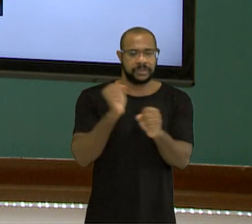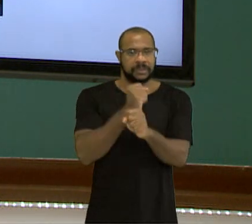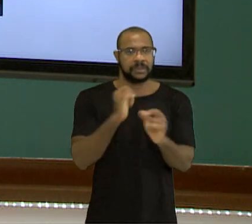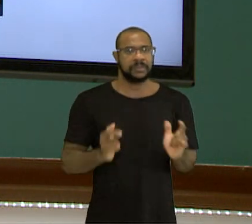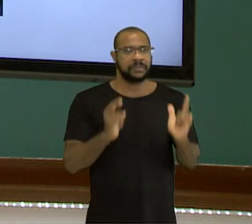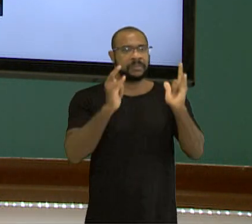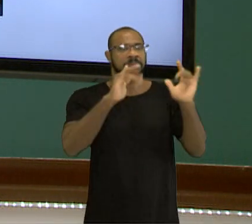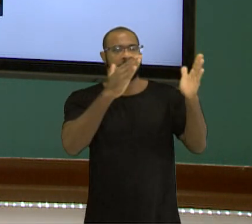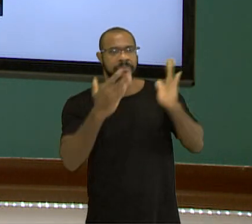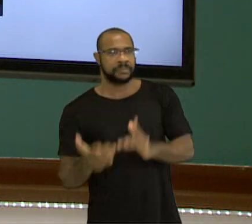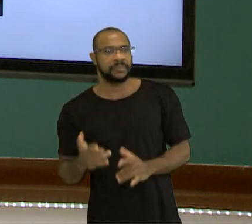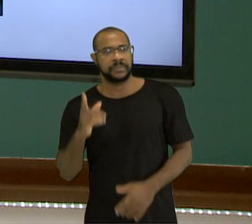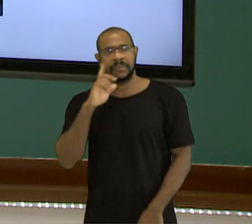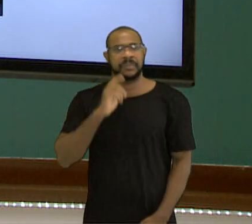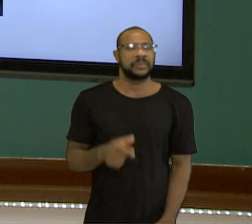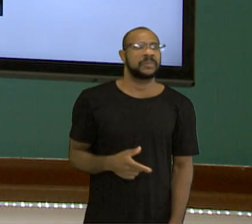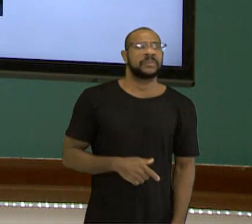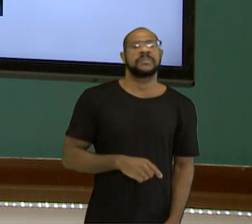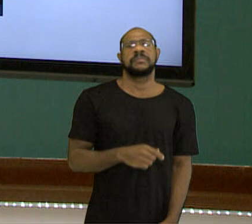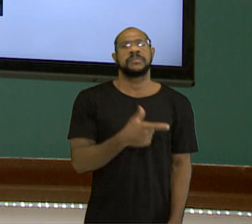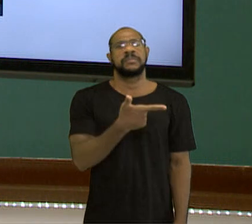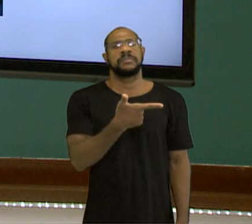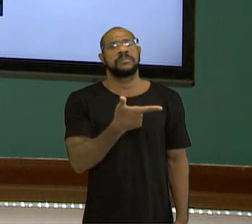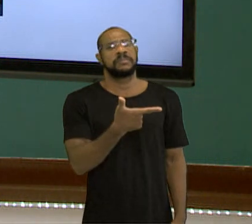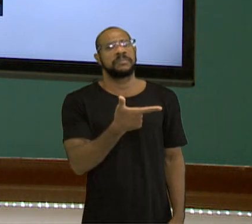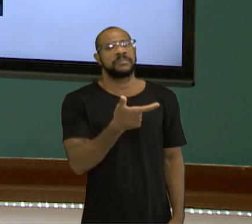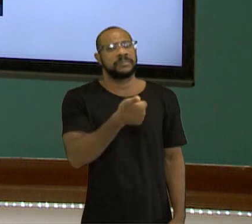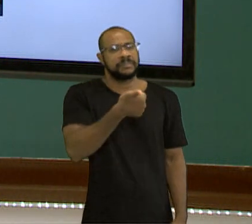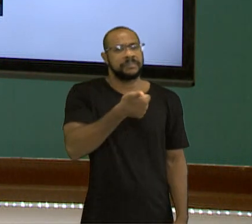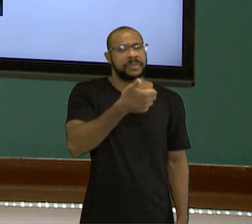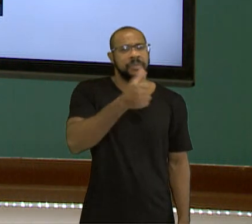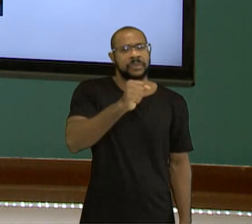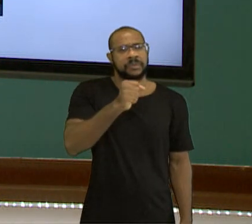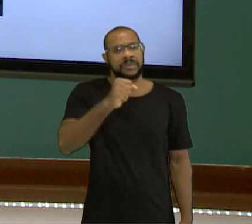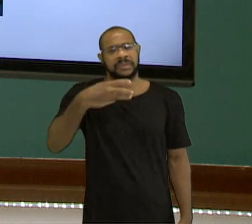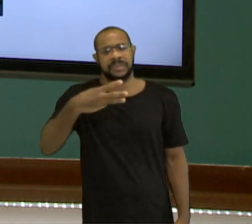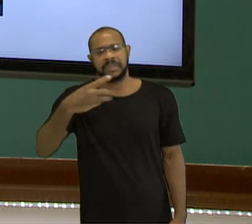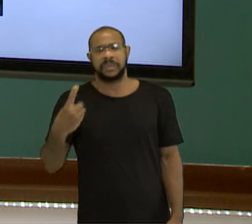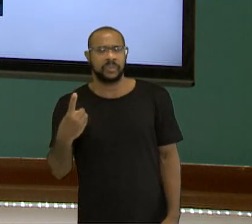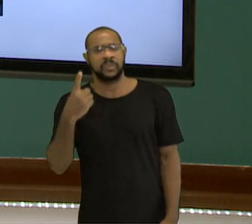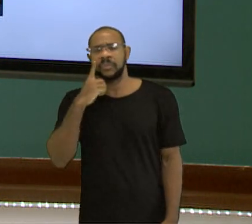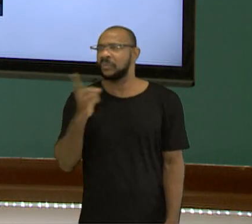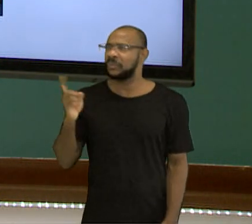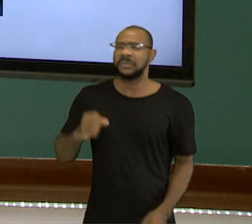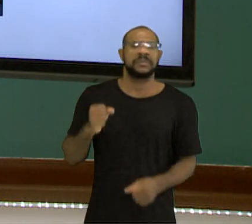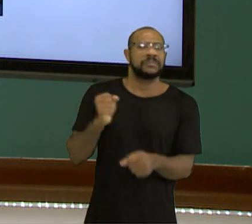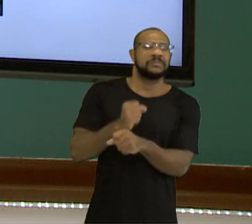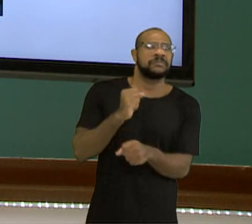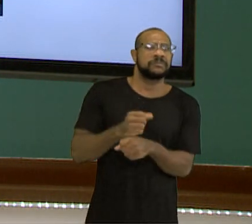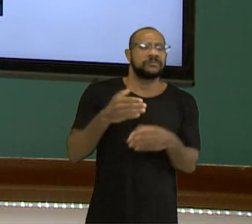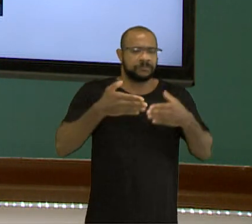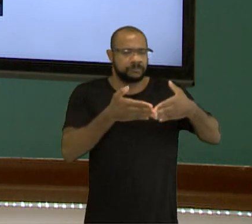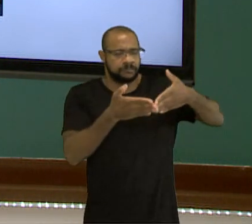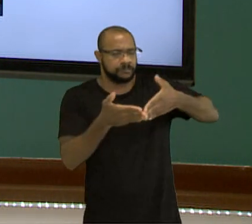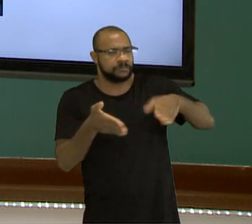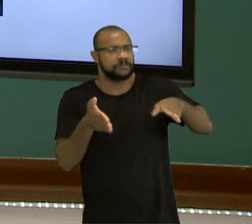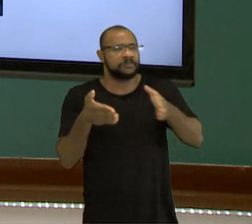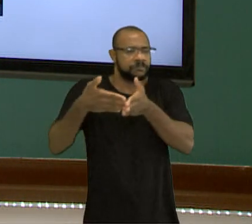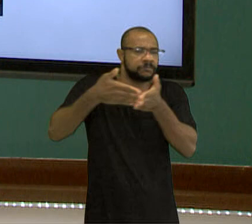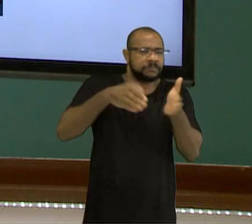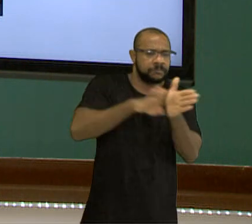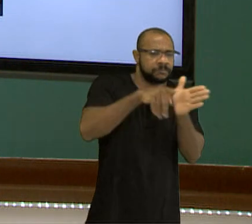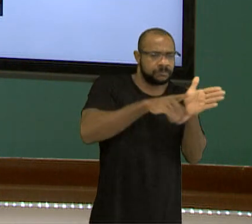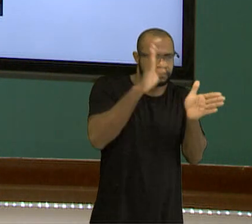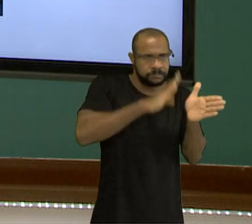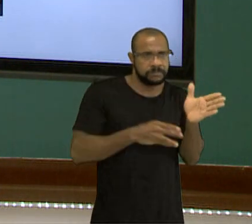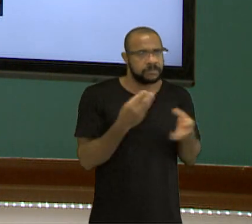foi desativado no ano de 1831, quando as primeiras proibições de entradas de africanos no Brasil começam a